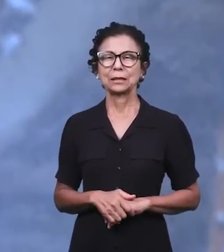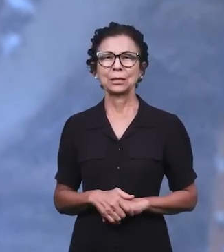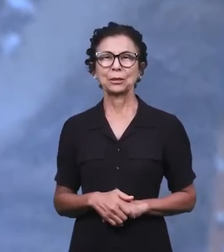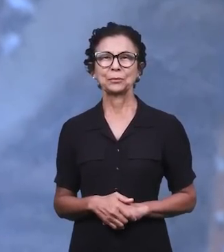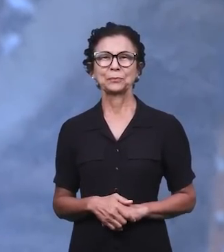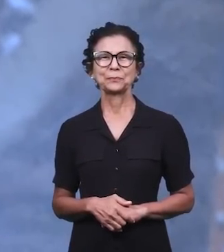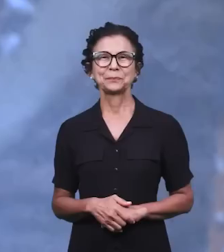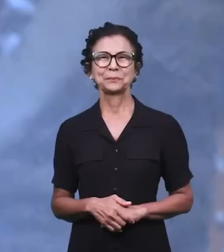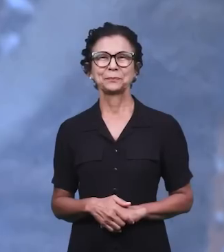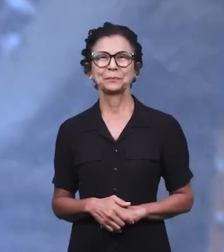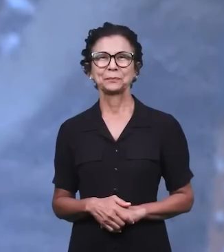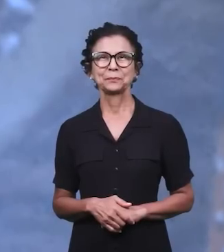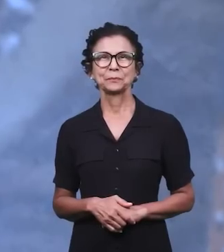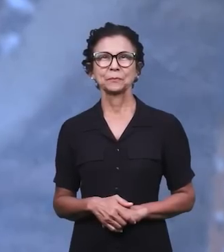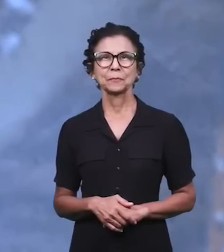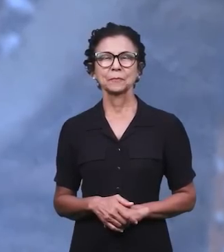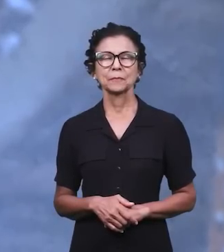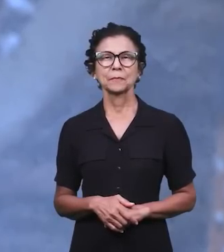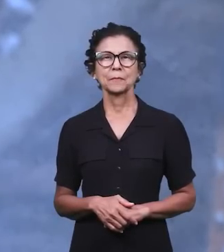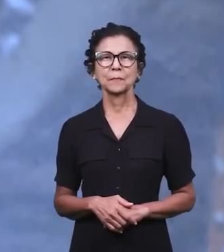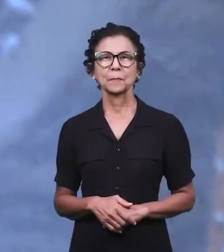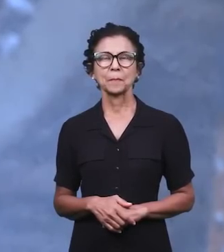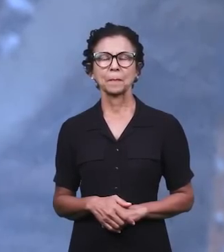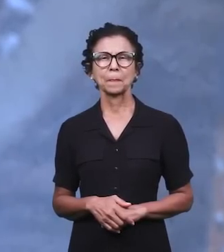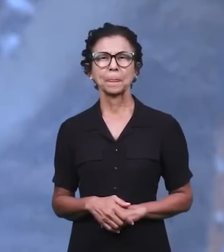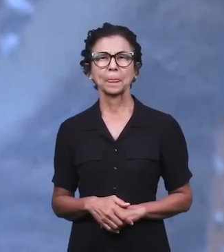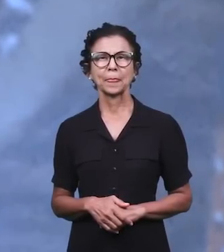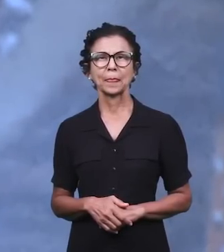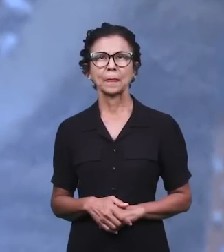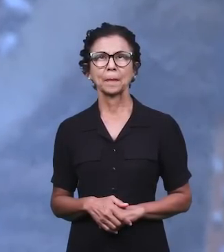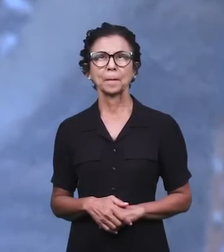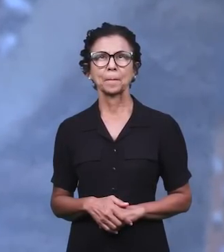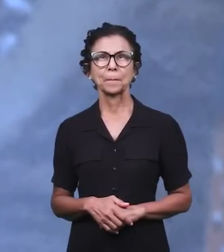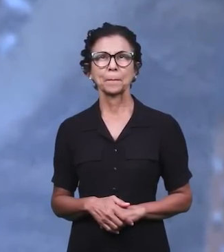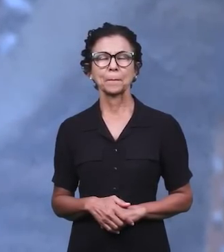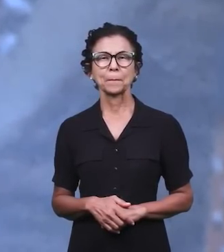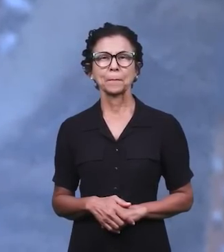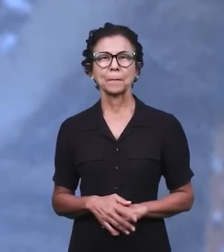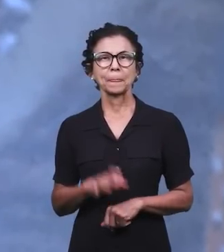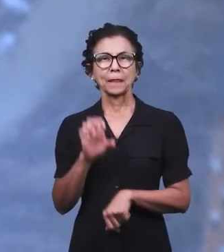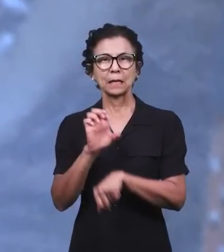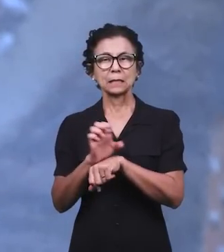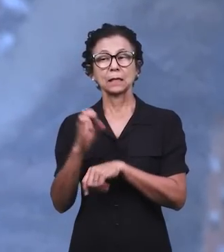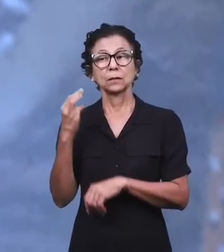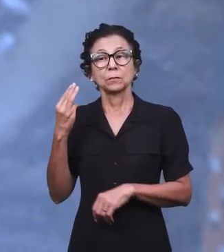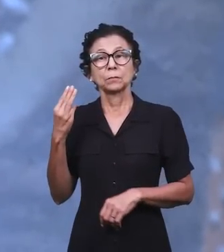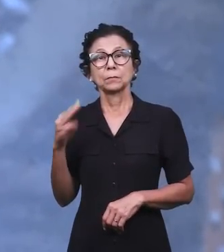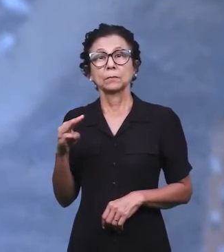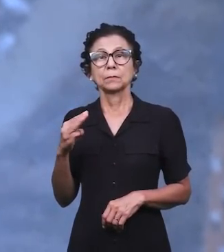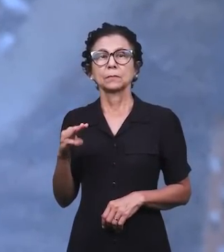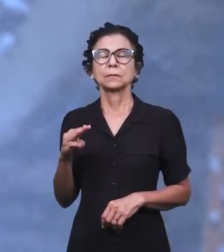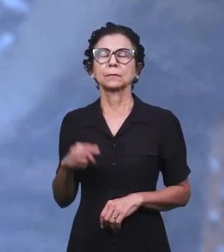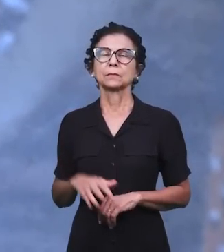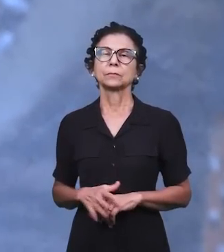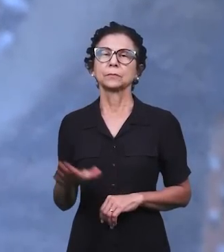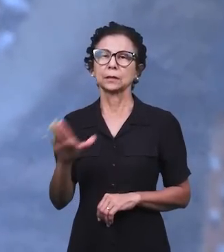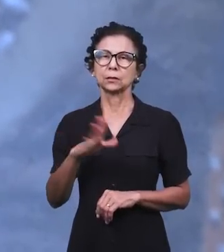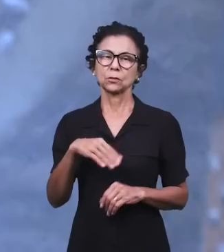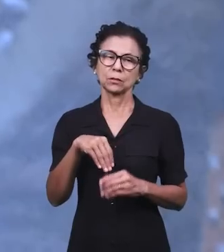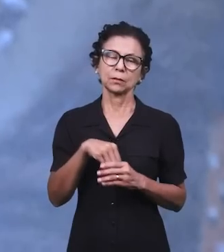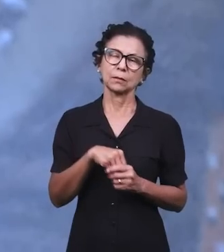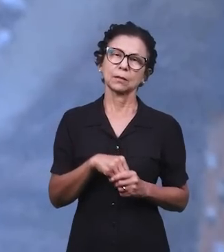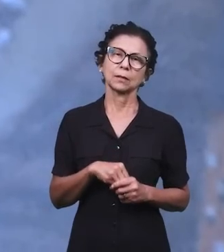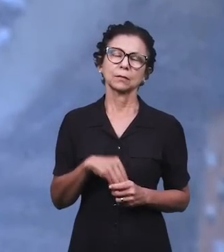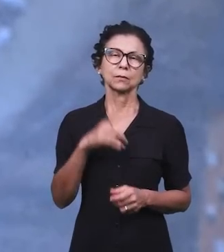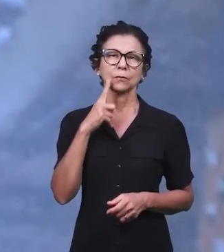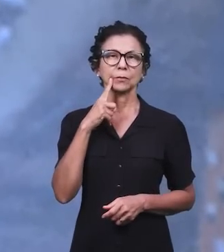do Lumiar. Aliás, Lumiar, Passo do Lumiar, no estado do Maranhão. E quem vai nos mandar uma experiência é o